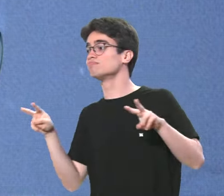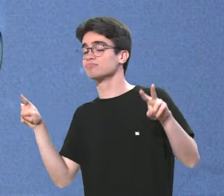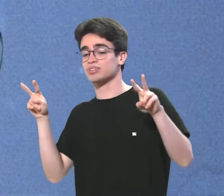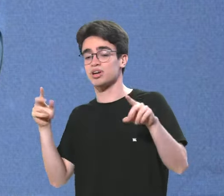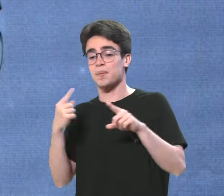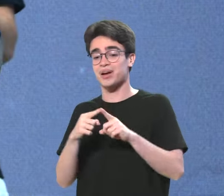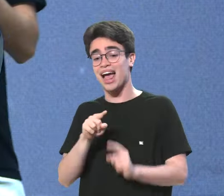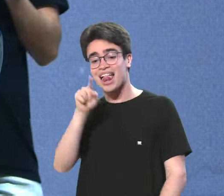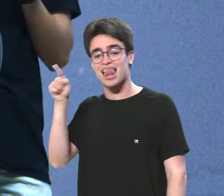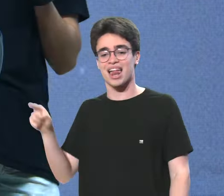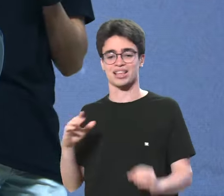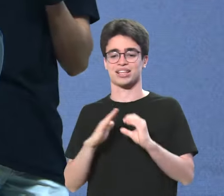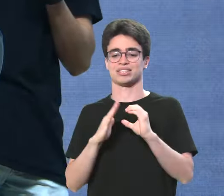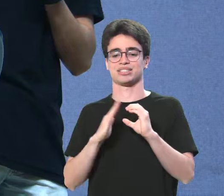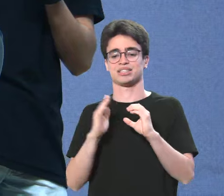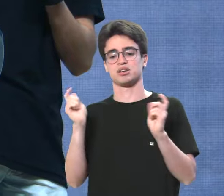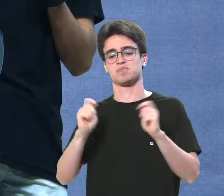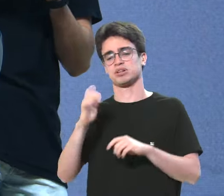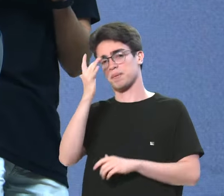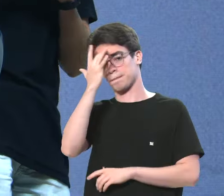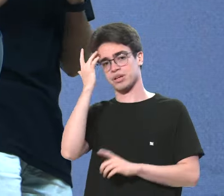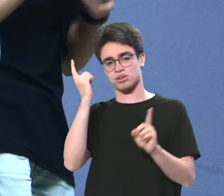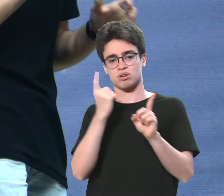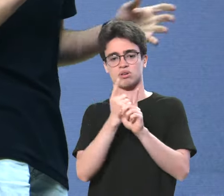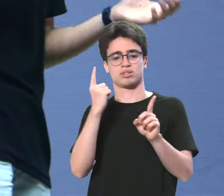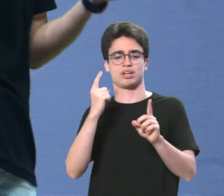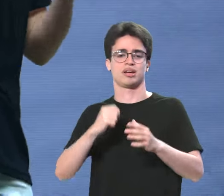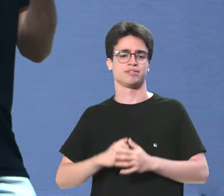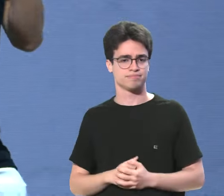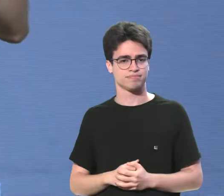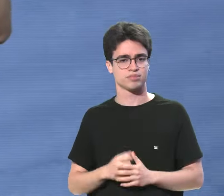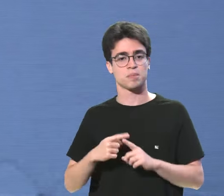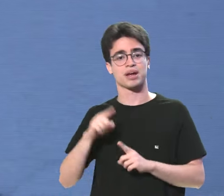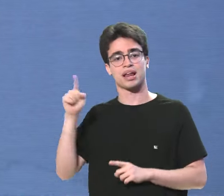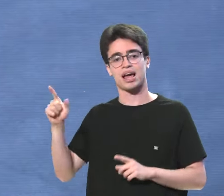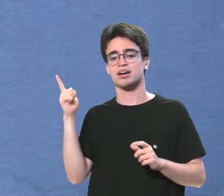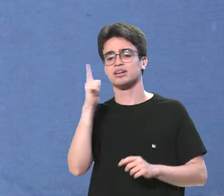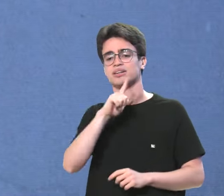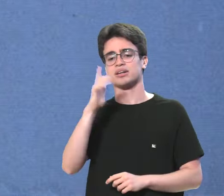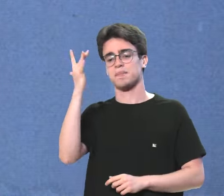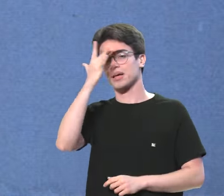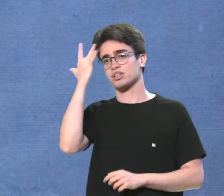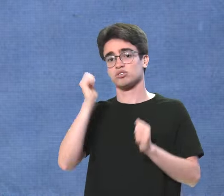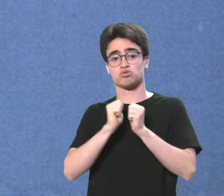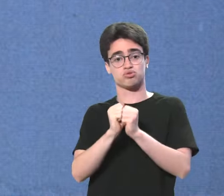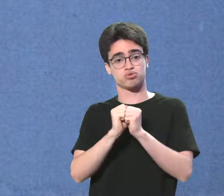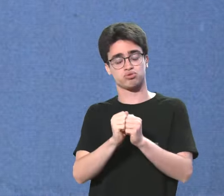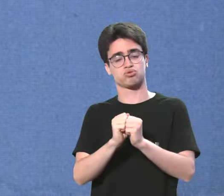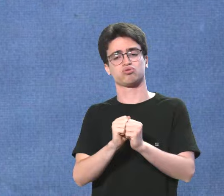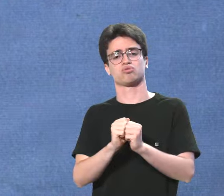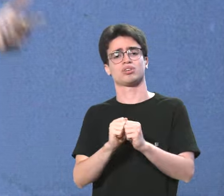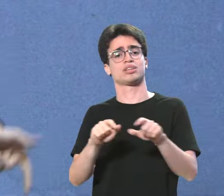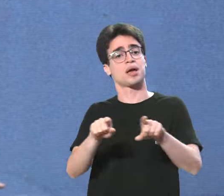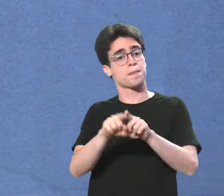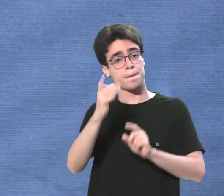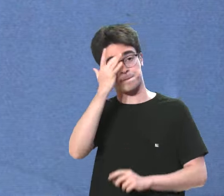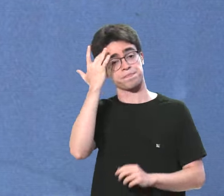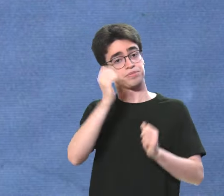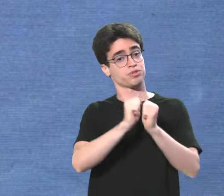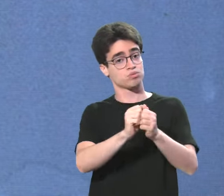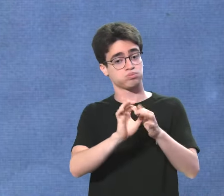é lá que você vai encontrar gente lá você vai encontrar gente que te mentoria gente para